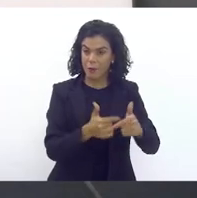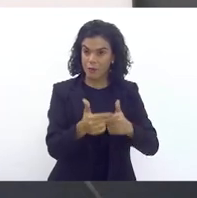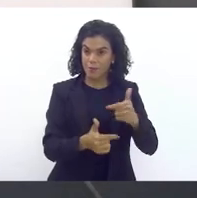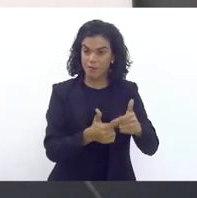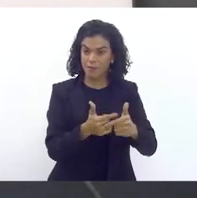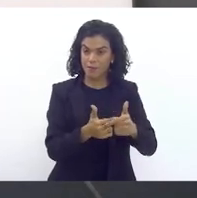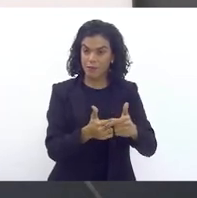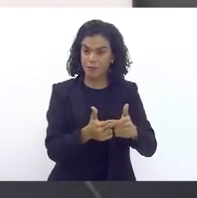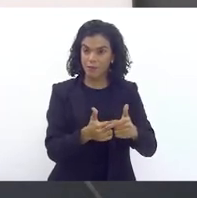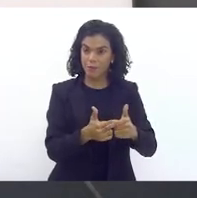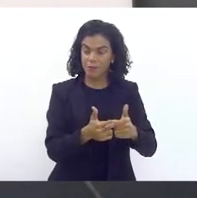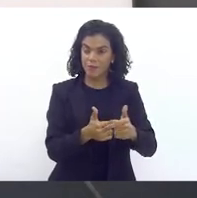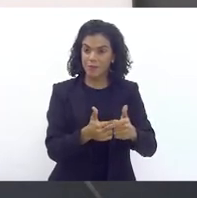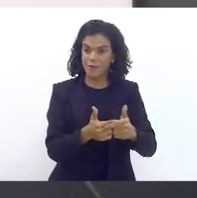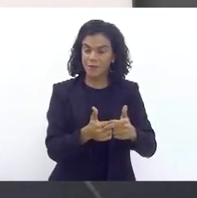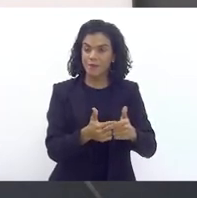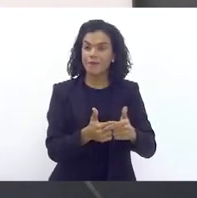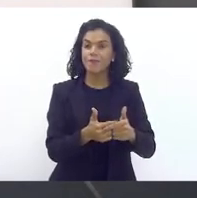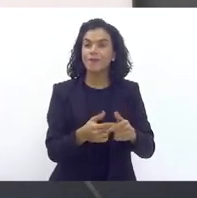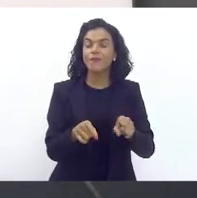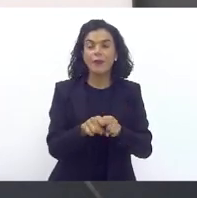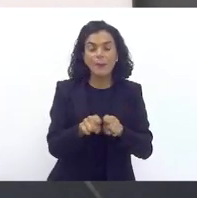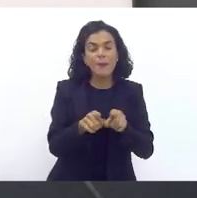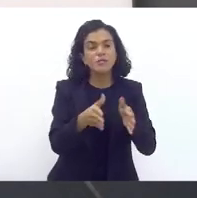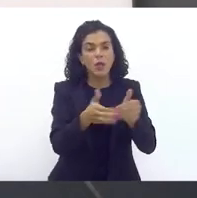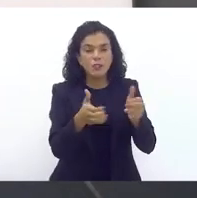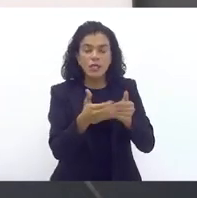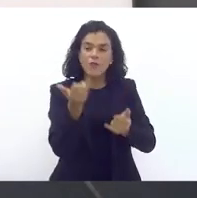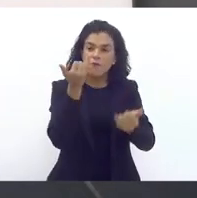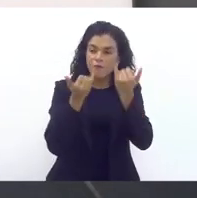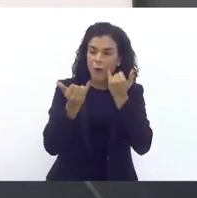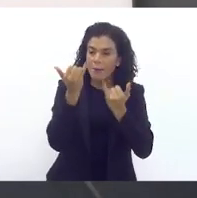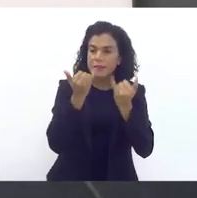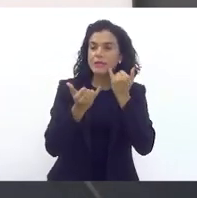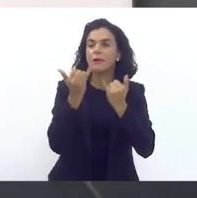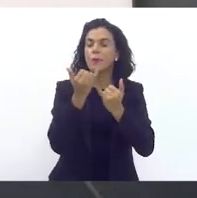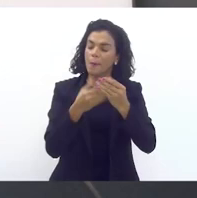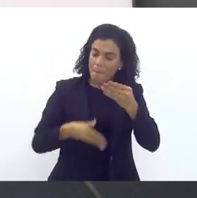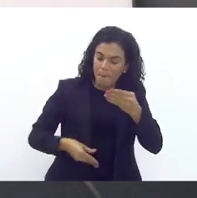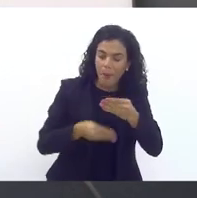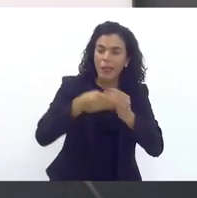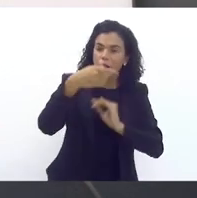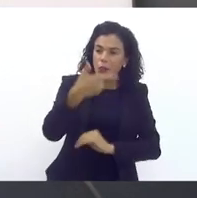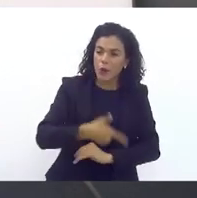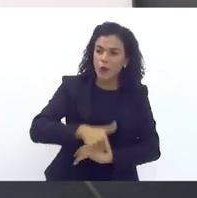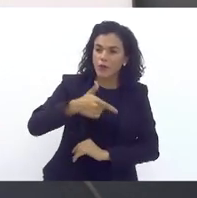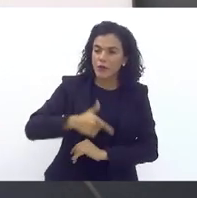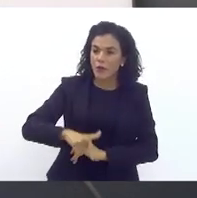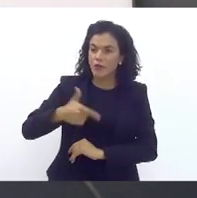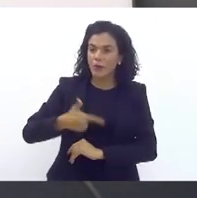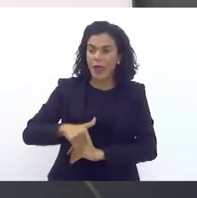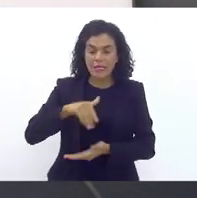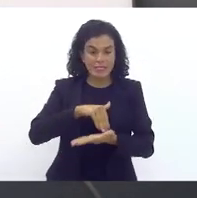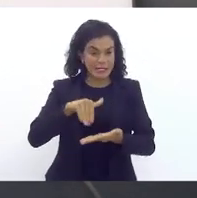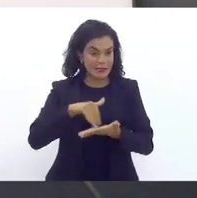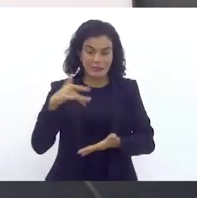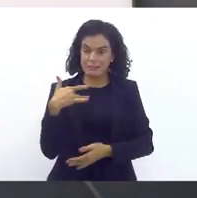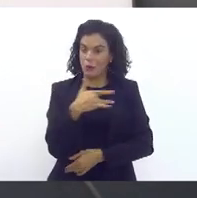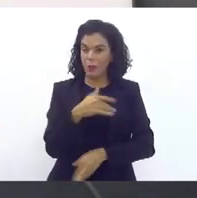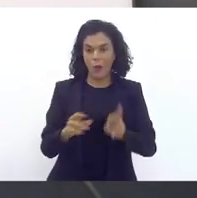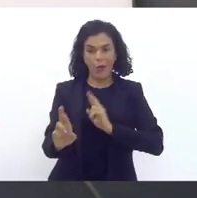Saúde vem requisitando informações, reiterando pedidos de informações, e a gestão da Secretaria de Saúde não